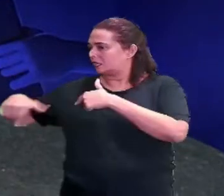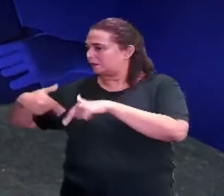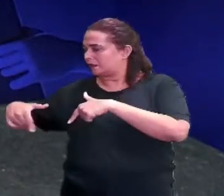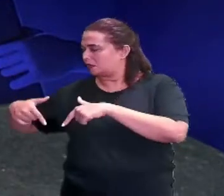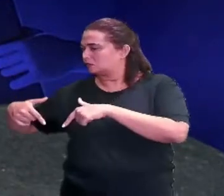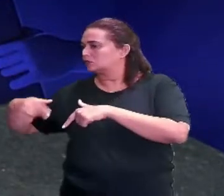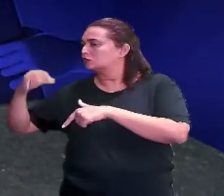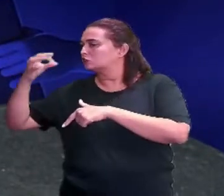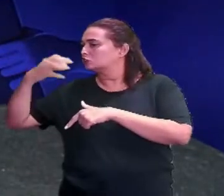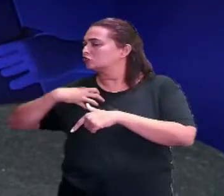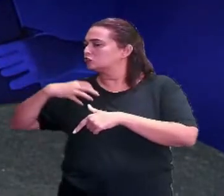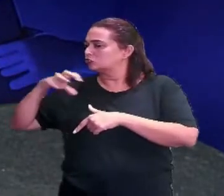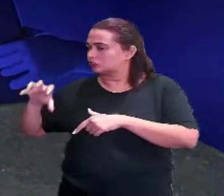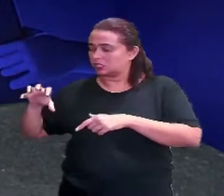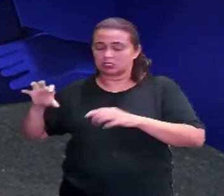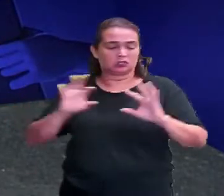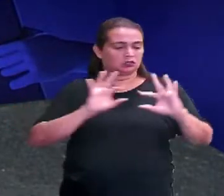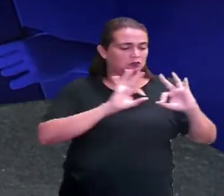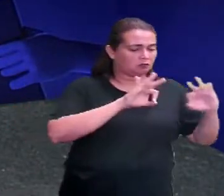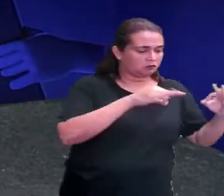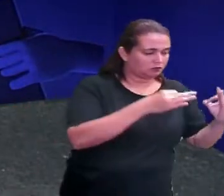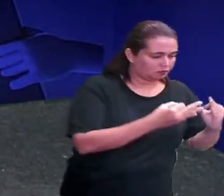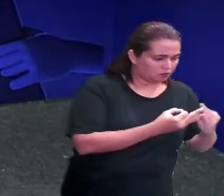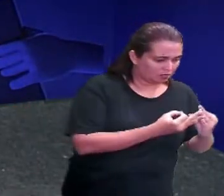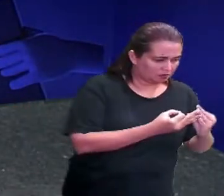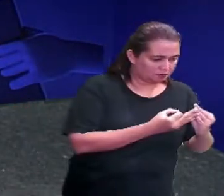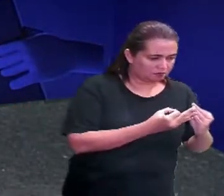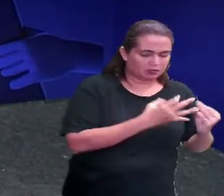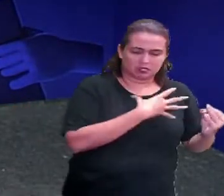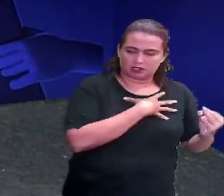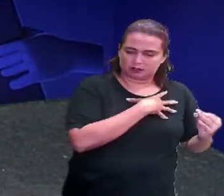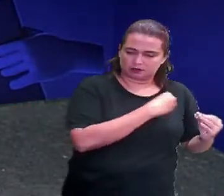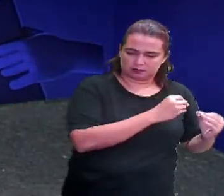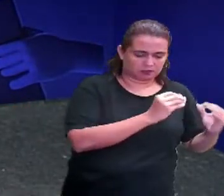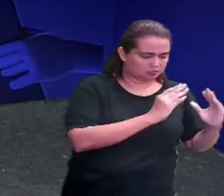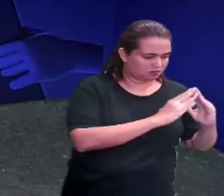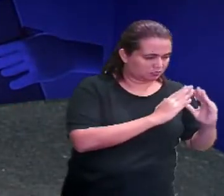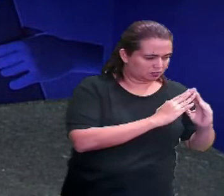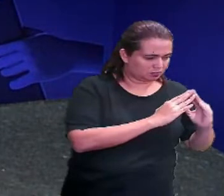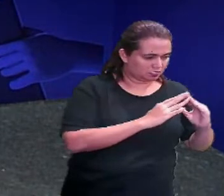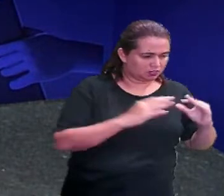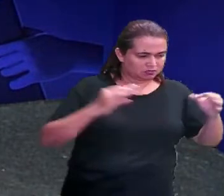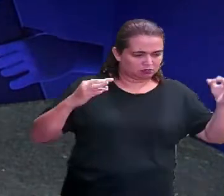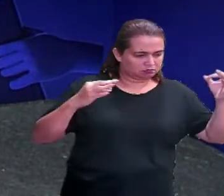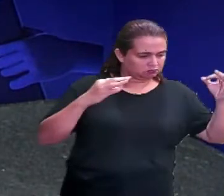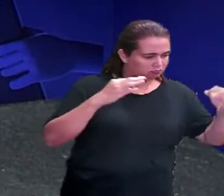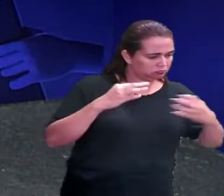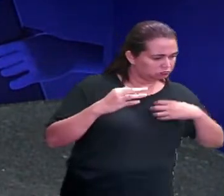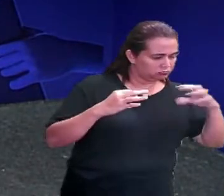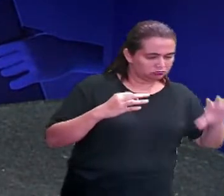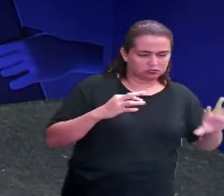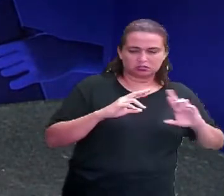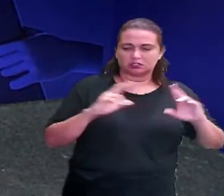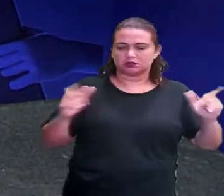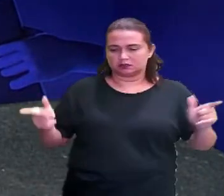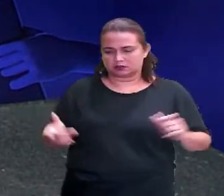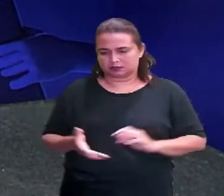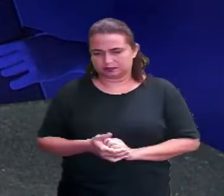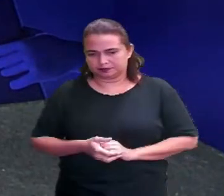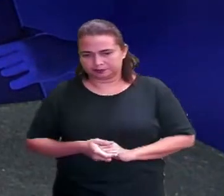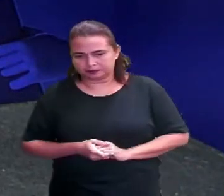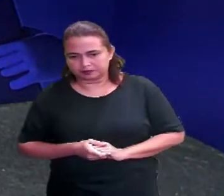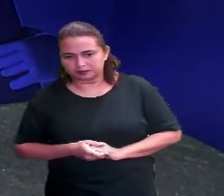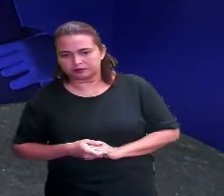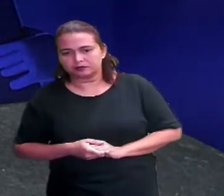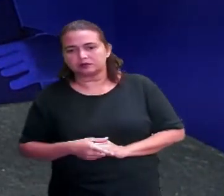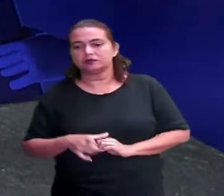olha, está ocorrendo agora um problema sério, né, entre a Rússia e a Ucrânia. Então,